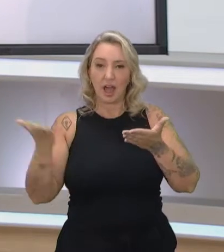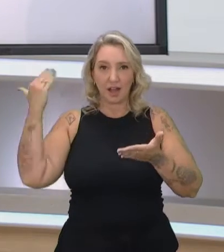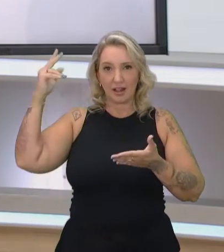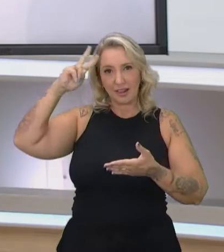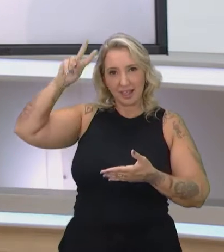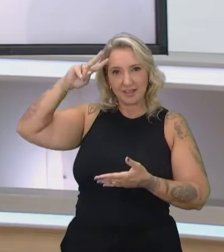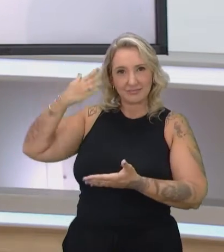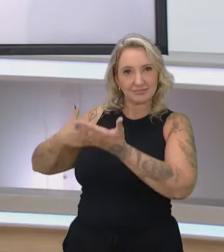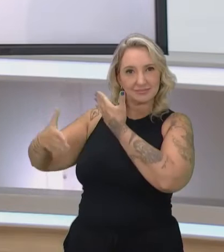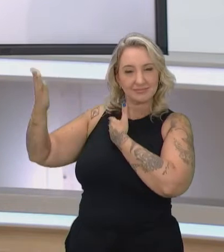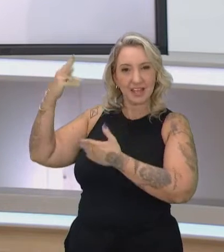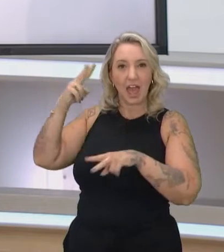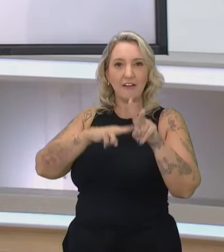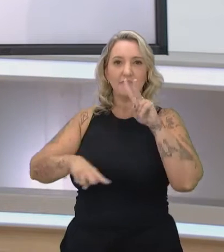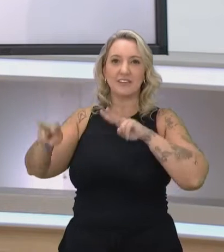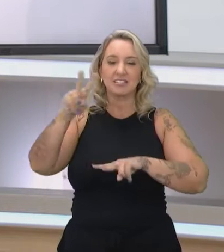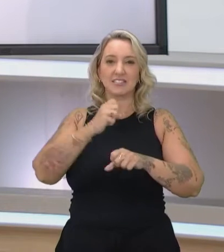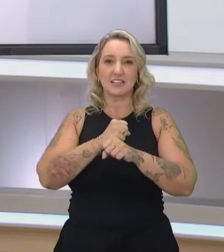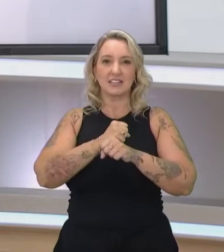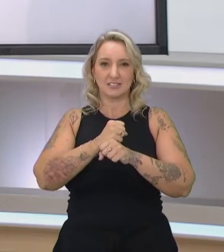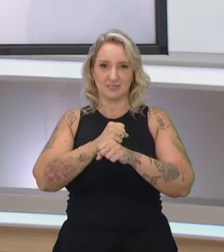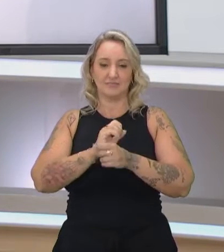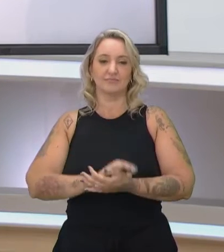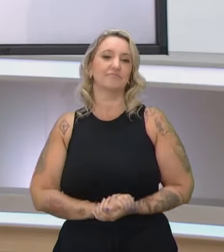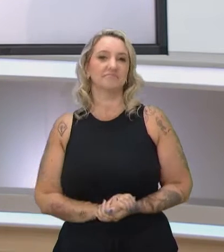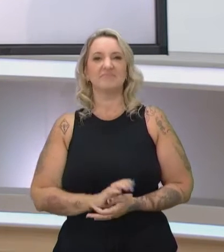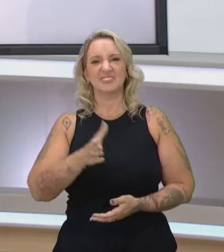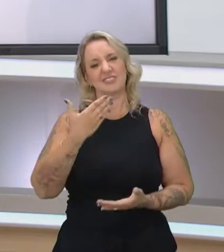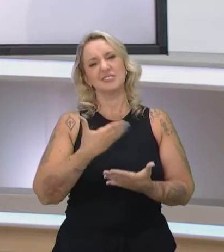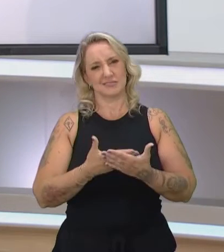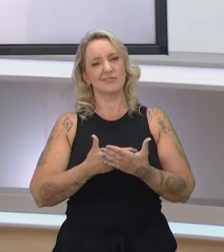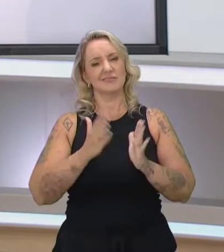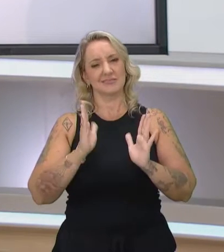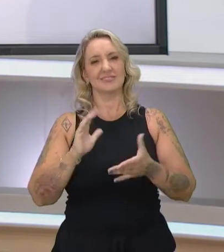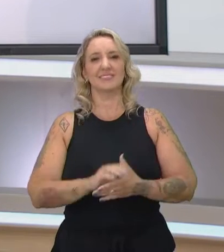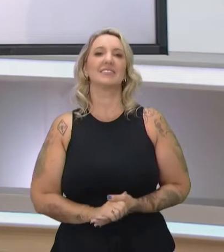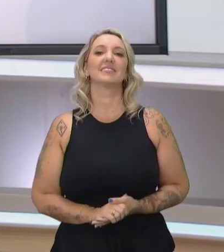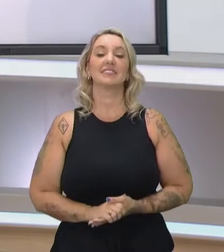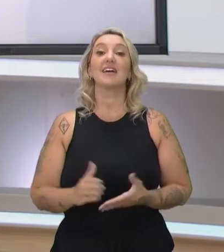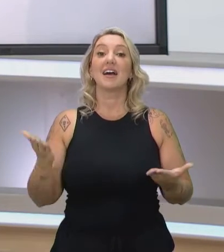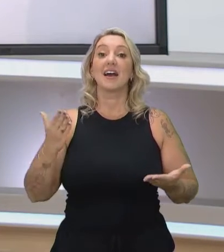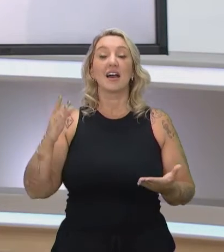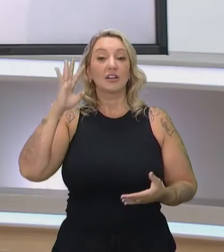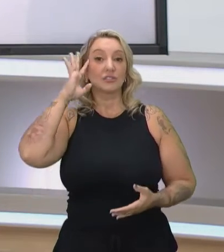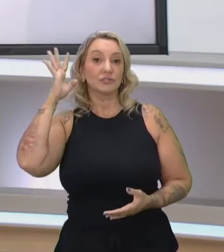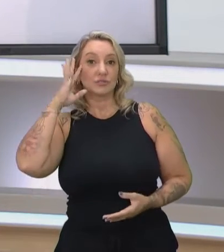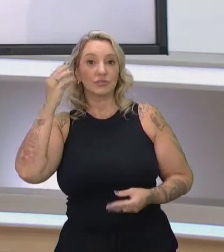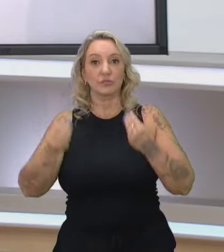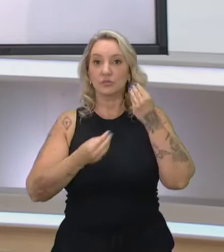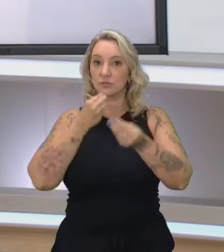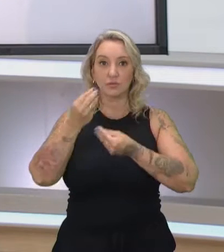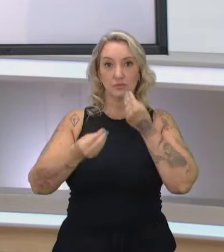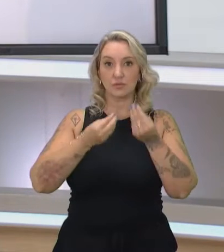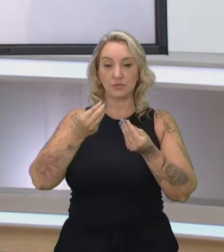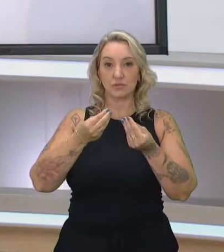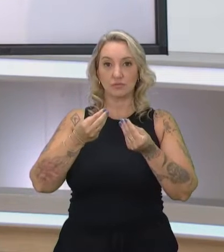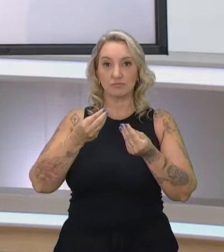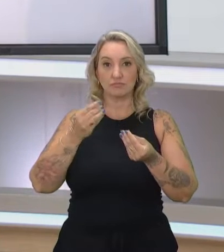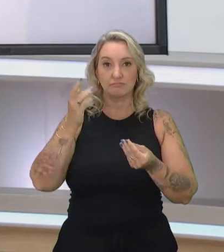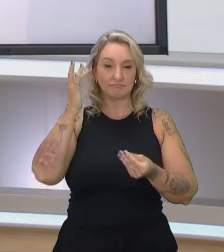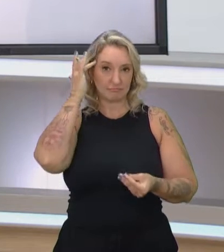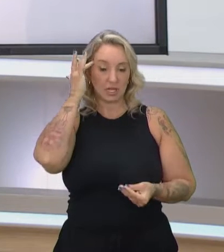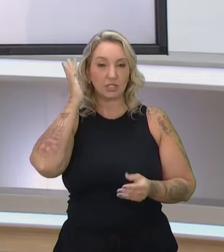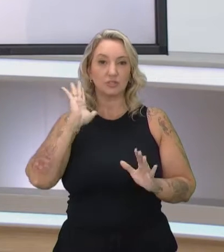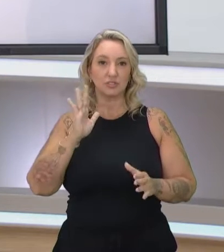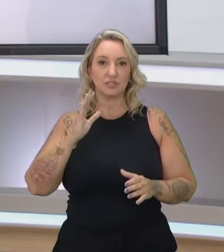né, dos anos finais, vocês já devem ter visto. E aí a gente vai refletir como, né, a gente mais maduro,